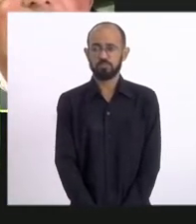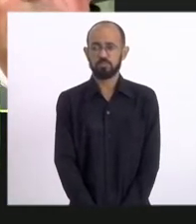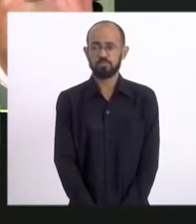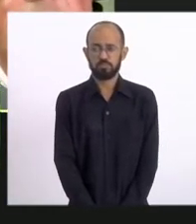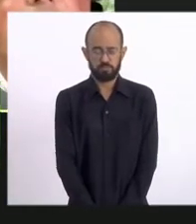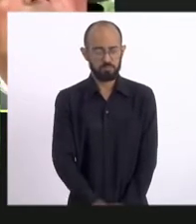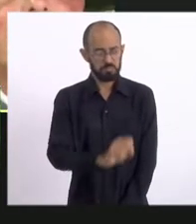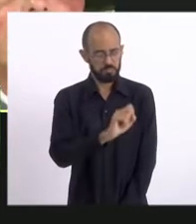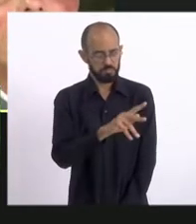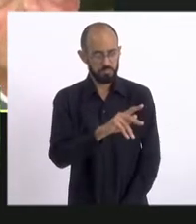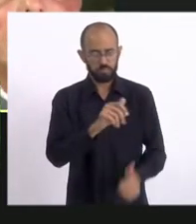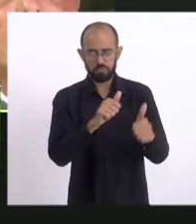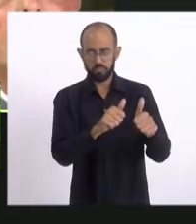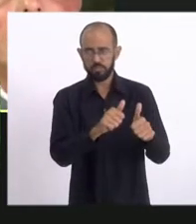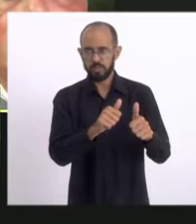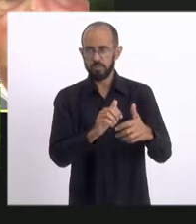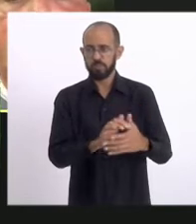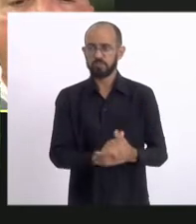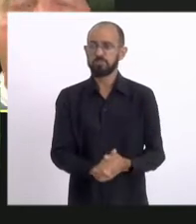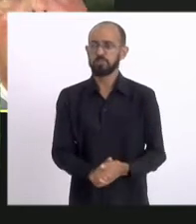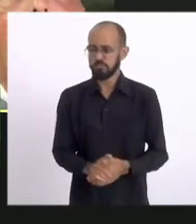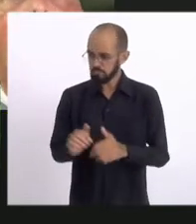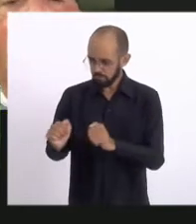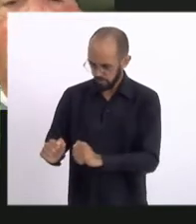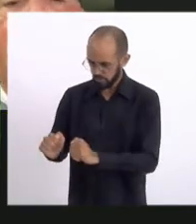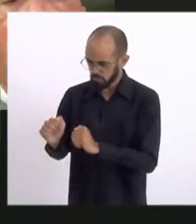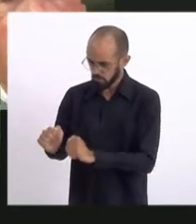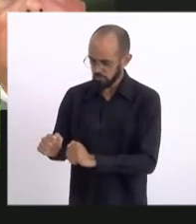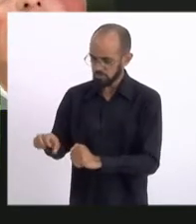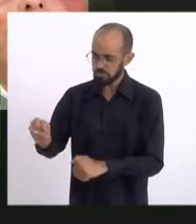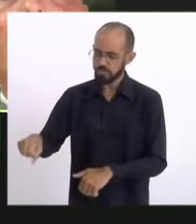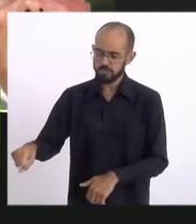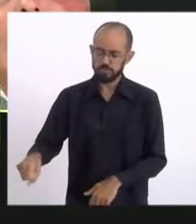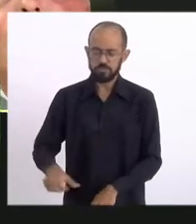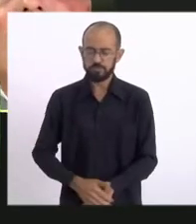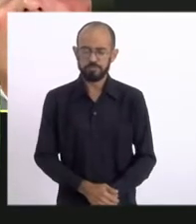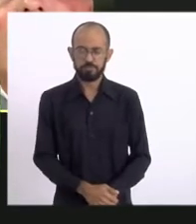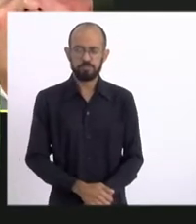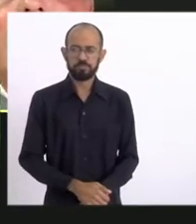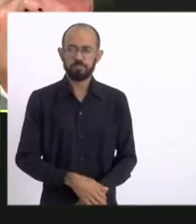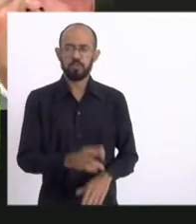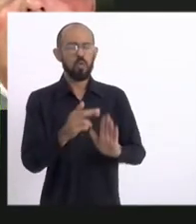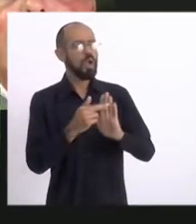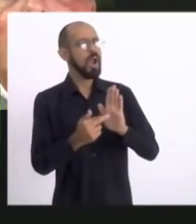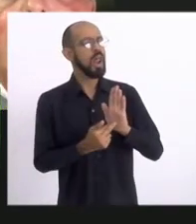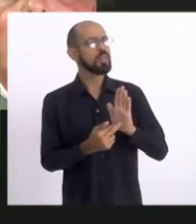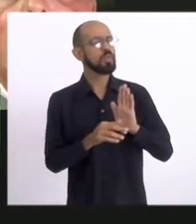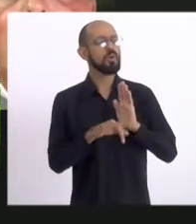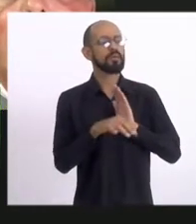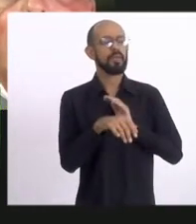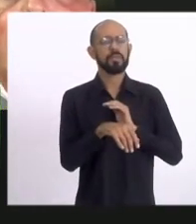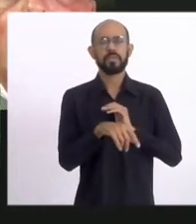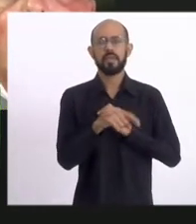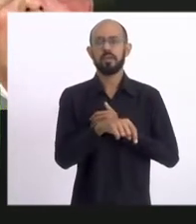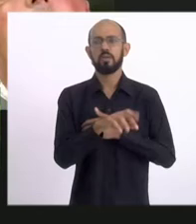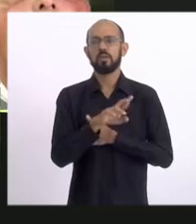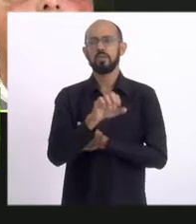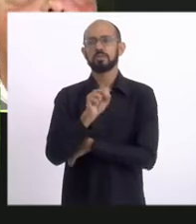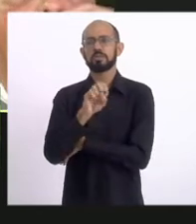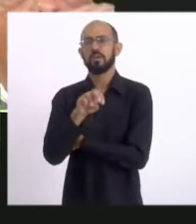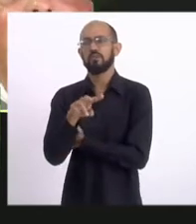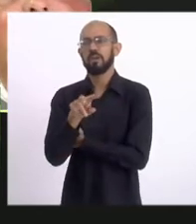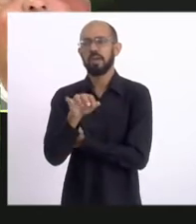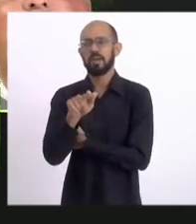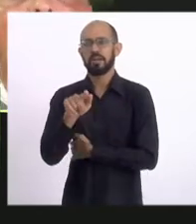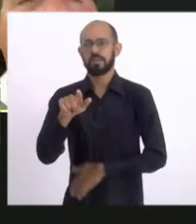Pode ser assim? Pode ser. Vou tirar de pauta o pedido do autor. O relator quem é? Rosenberg Reis. Tá bom,